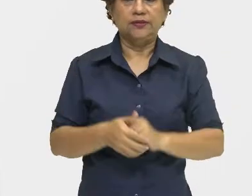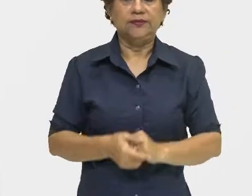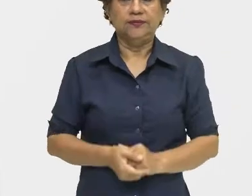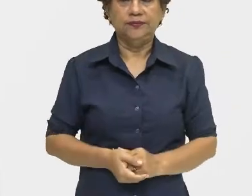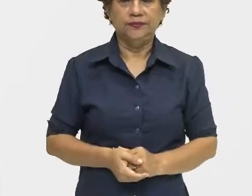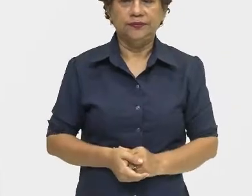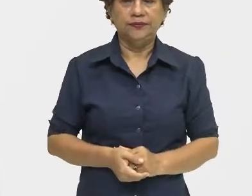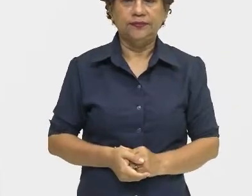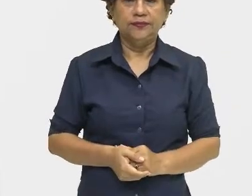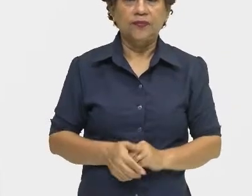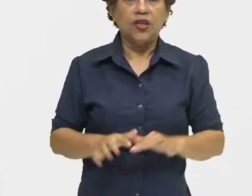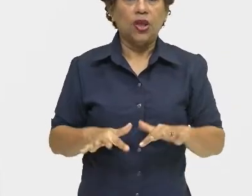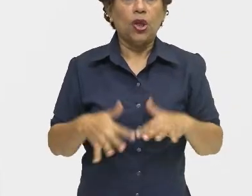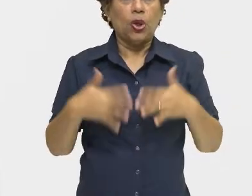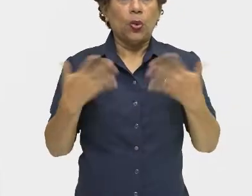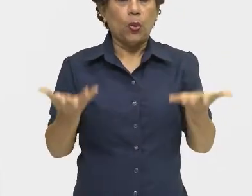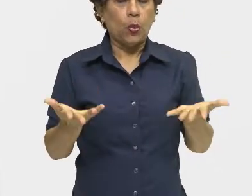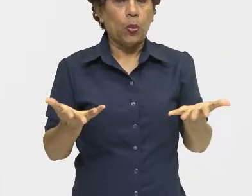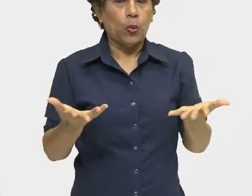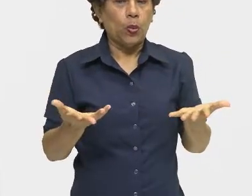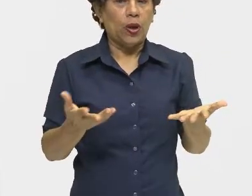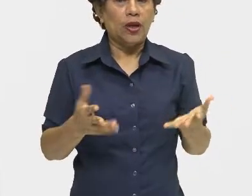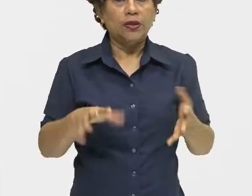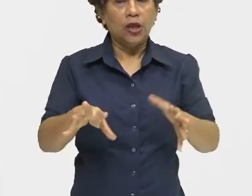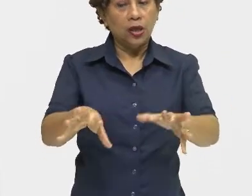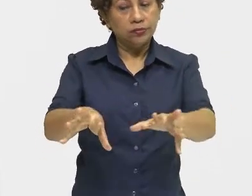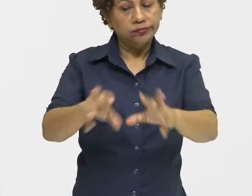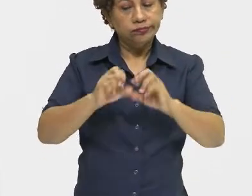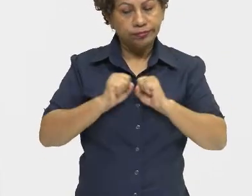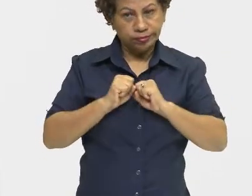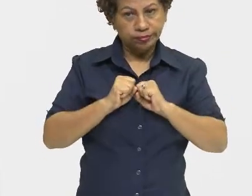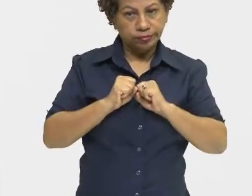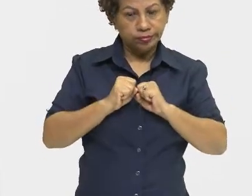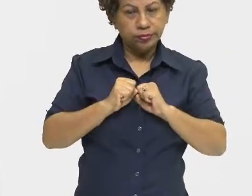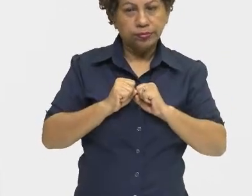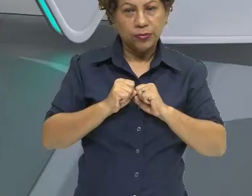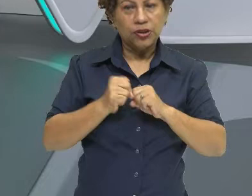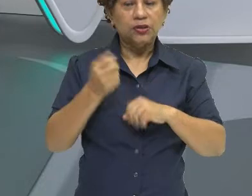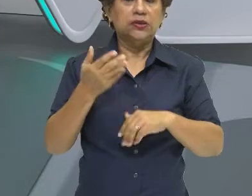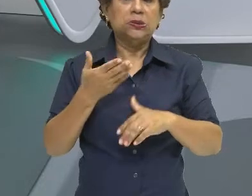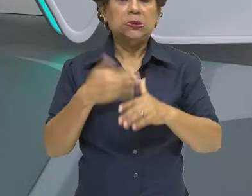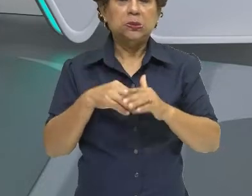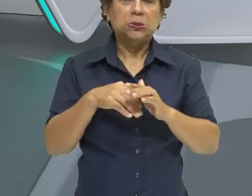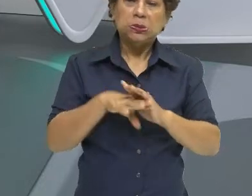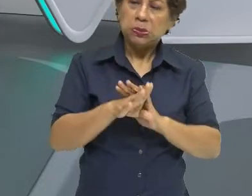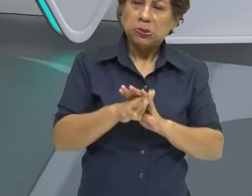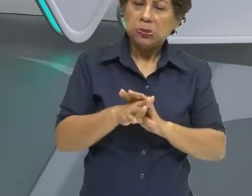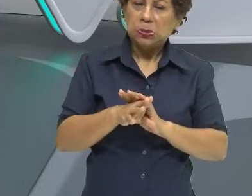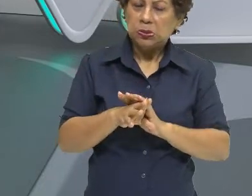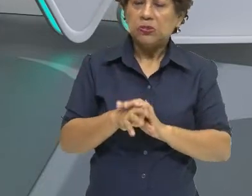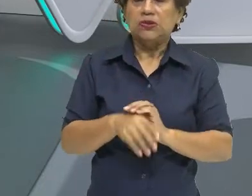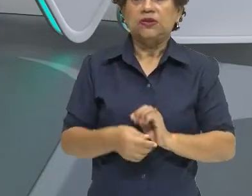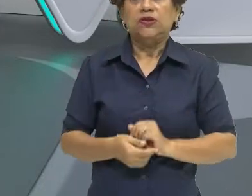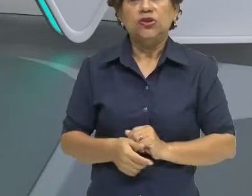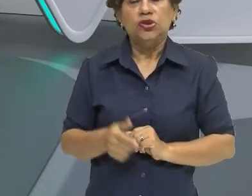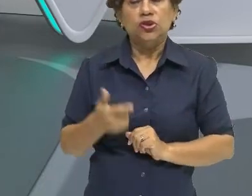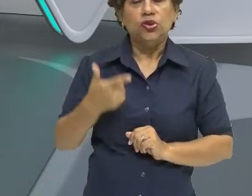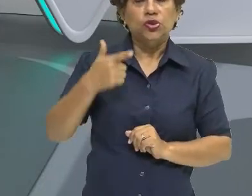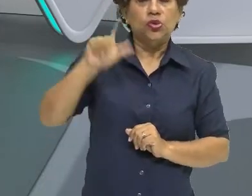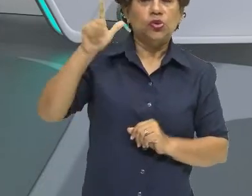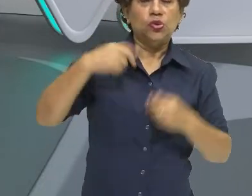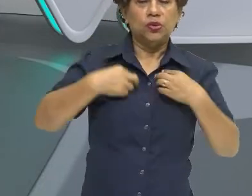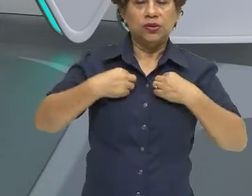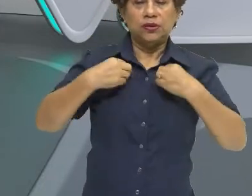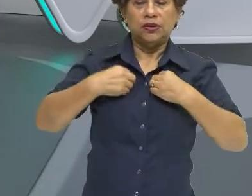quando eu me aproprio de um elemento, pode ser um símbolo, um costume, uma vestimenta, de uma outra